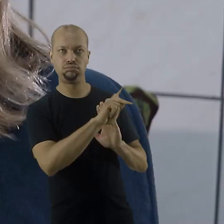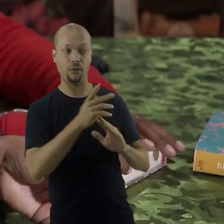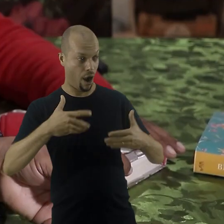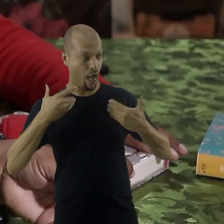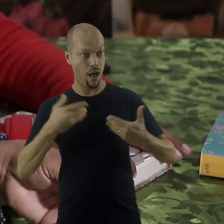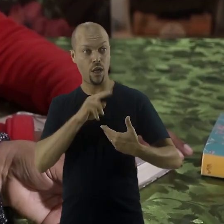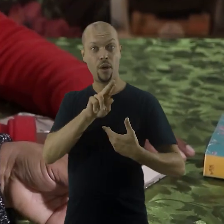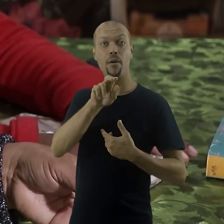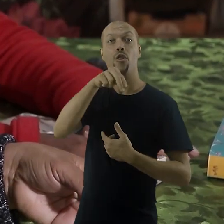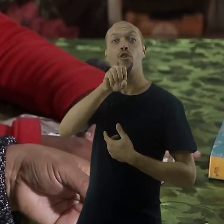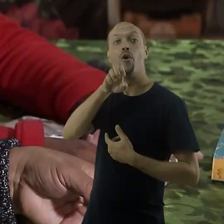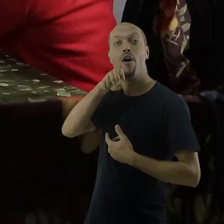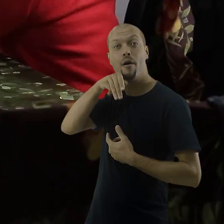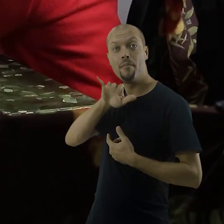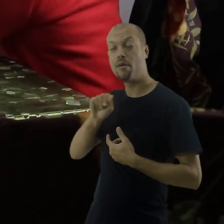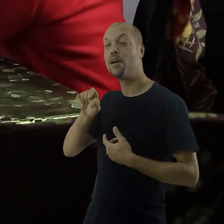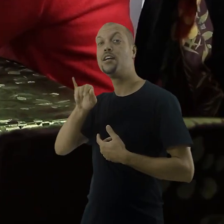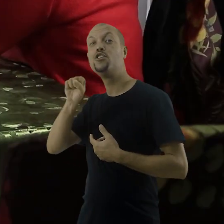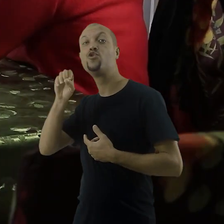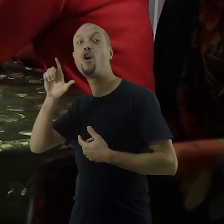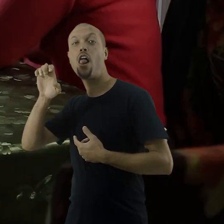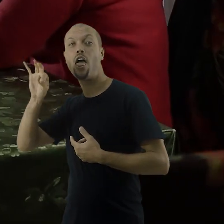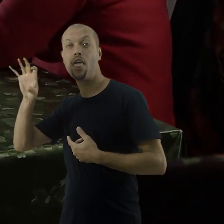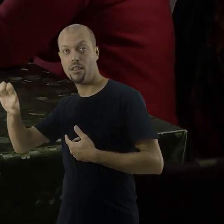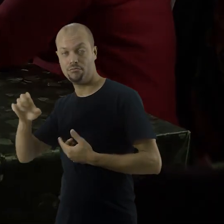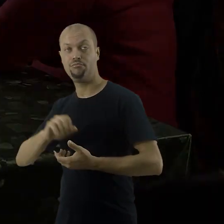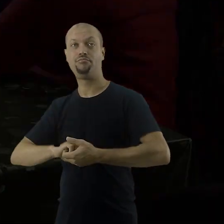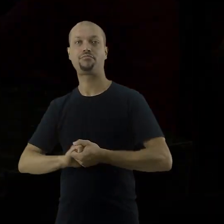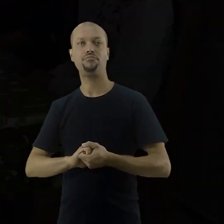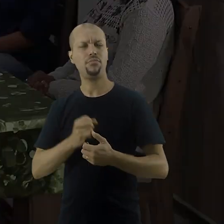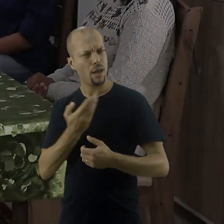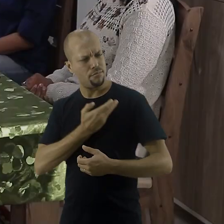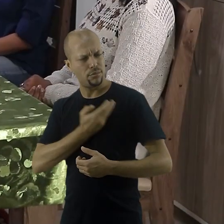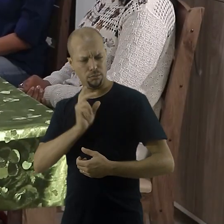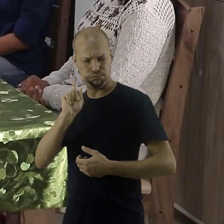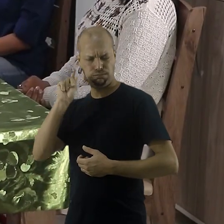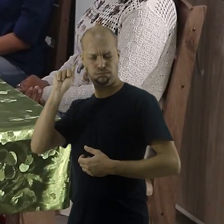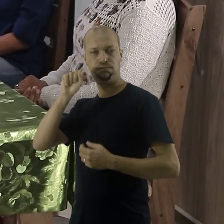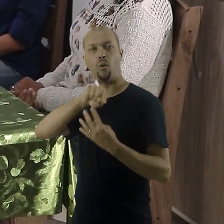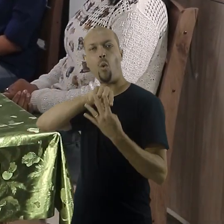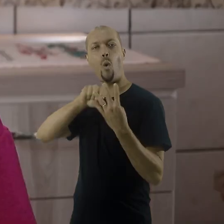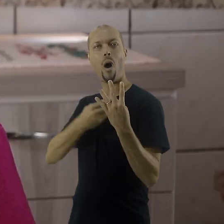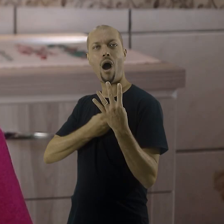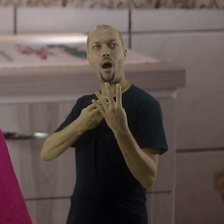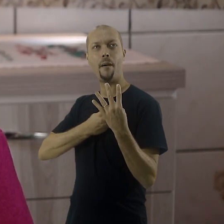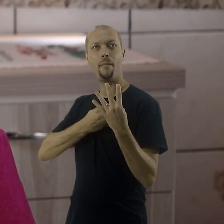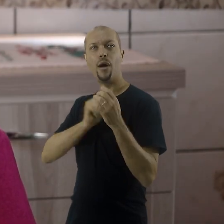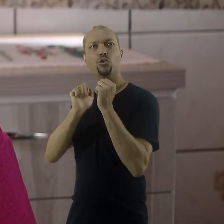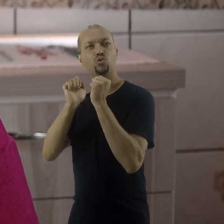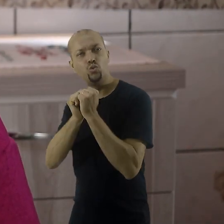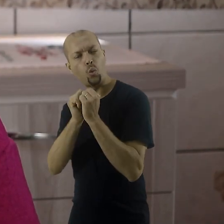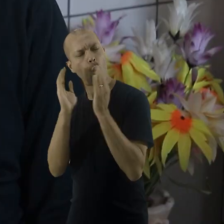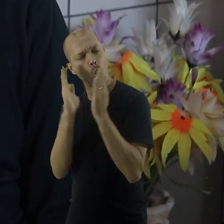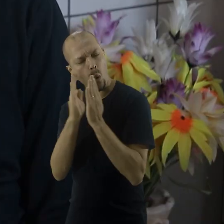Noêmia, Isolete e Áurea. Essa amizade nasceu há muitos anos, quando as quatro amigas se reuniam para